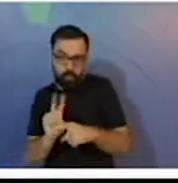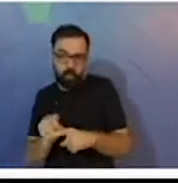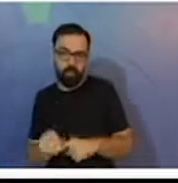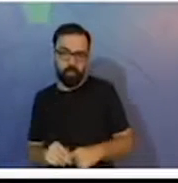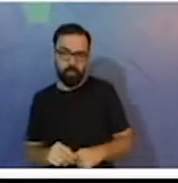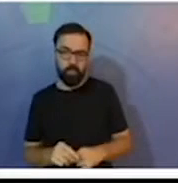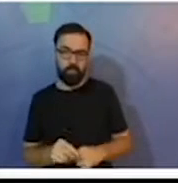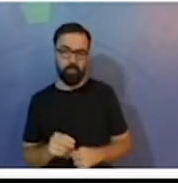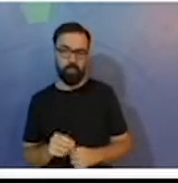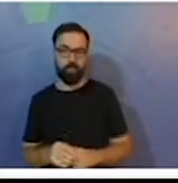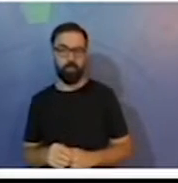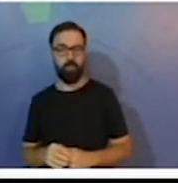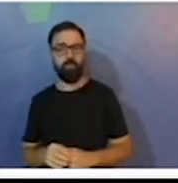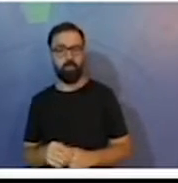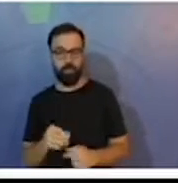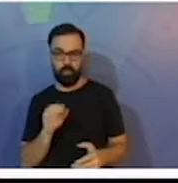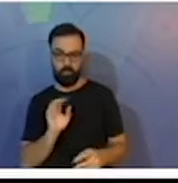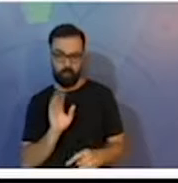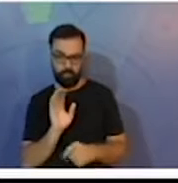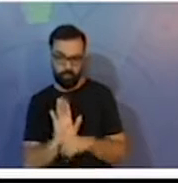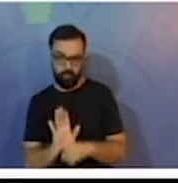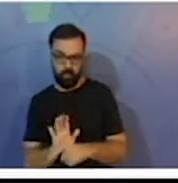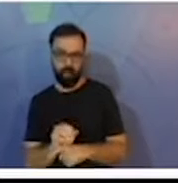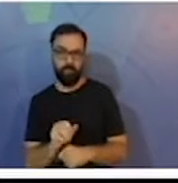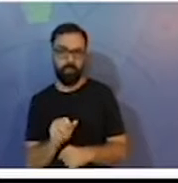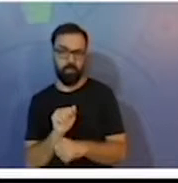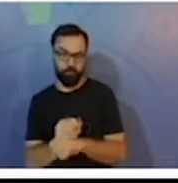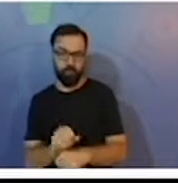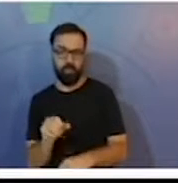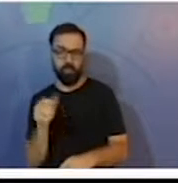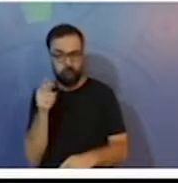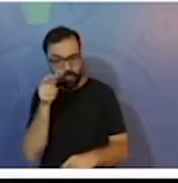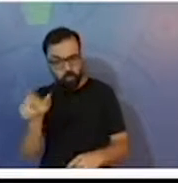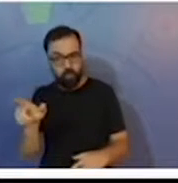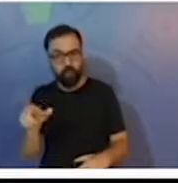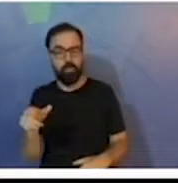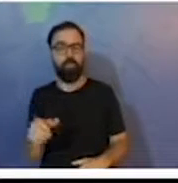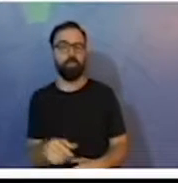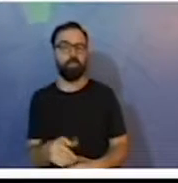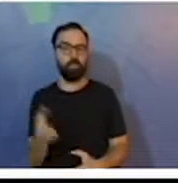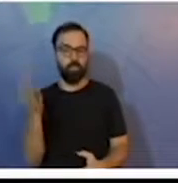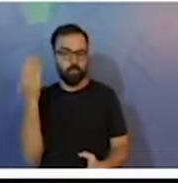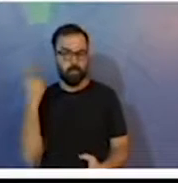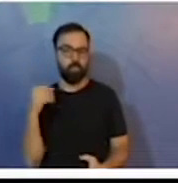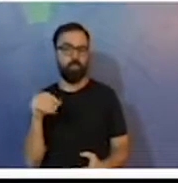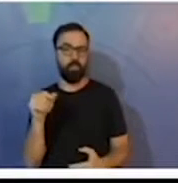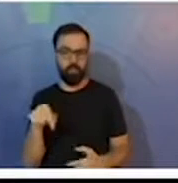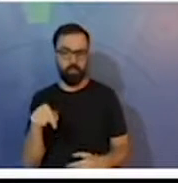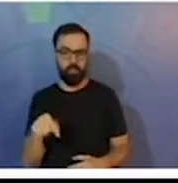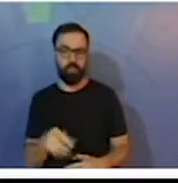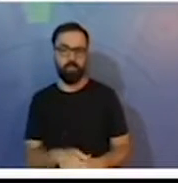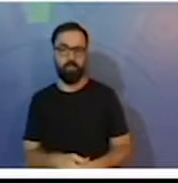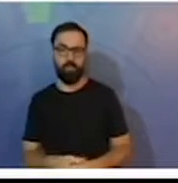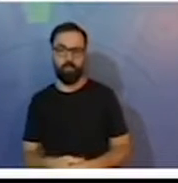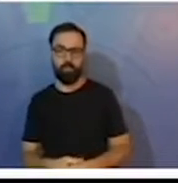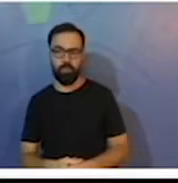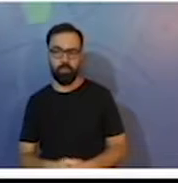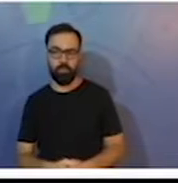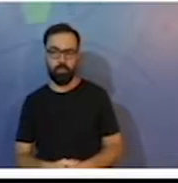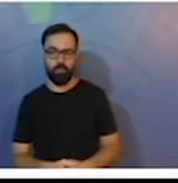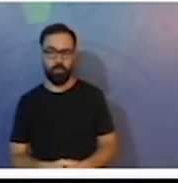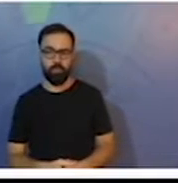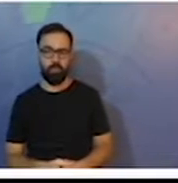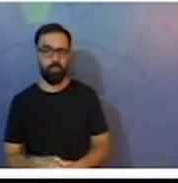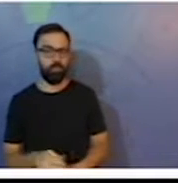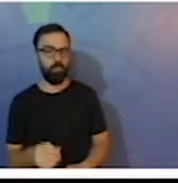se não assistiu pausa essa aula vá lá Assista e volte aqui percebam aquilo que